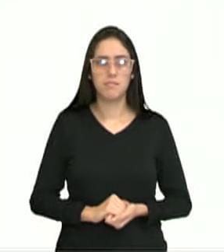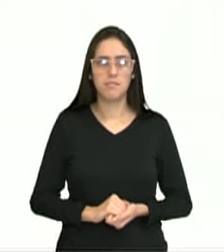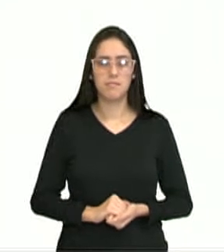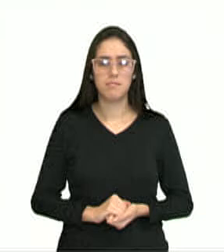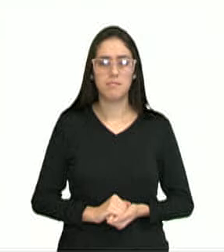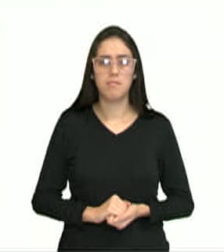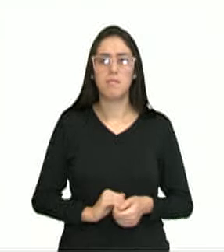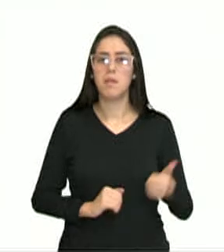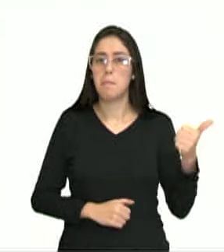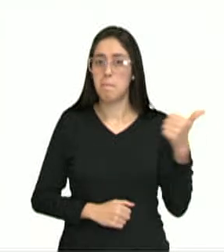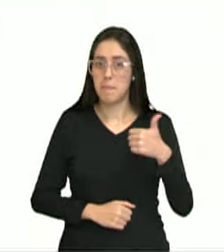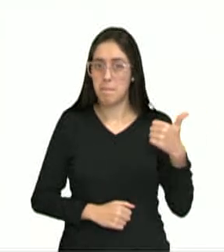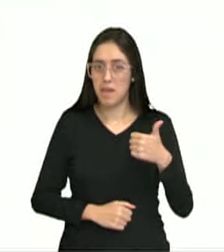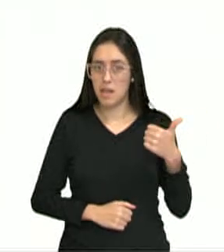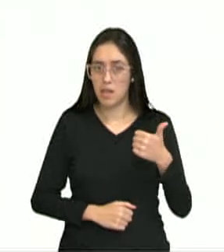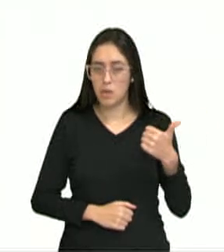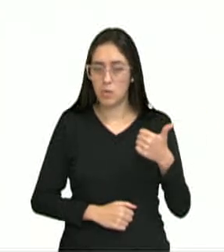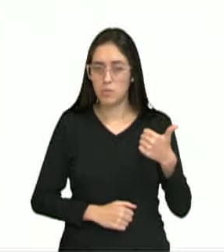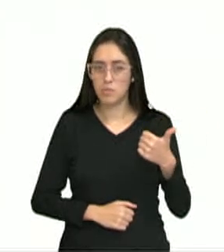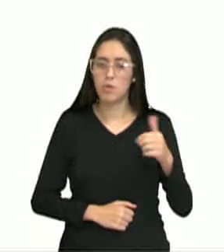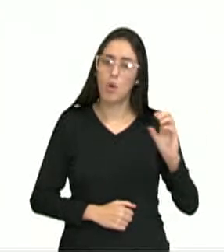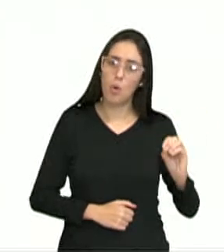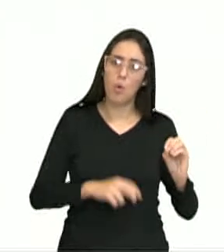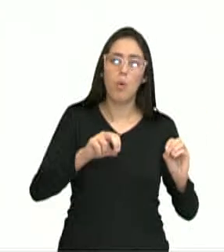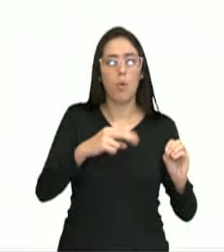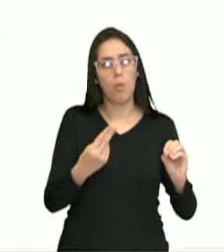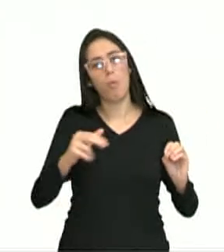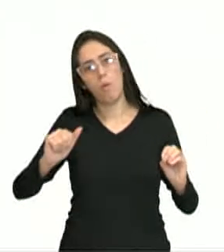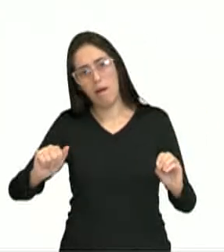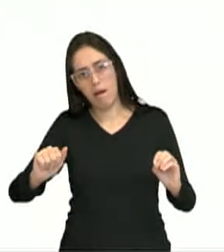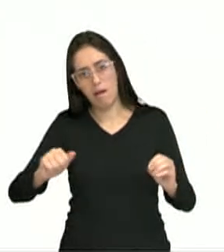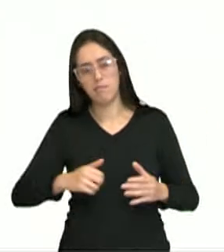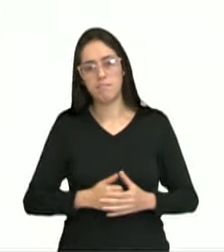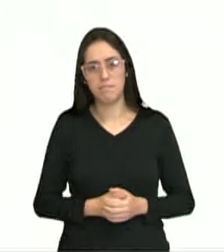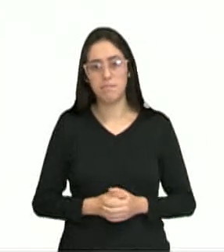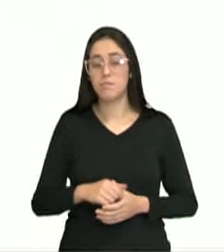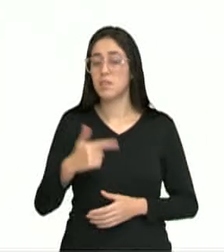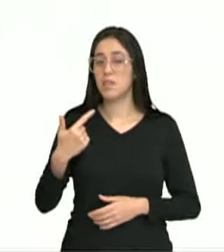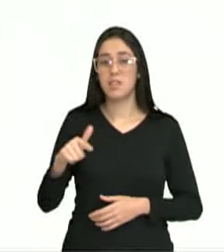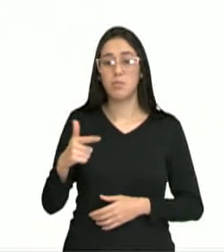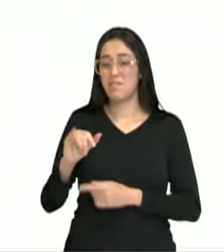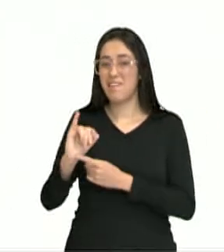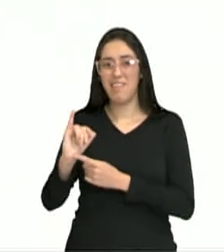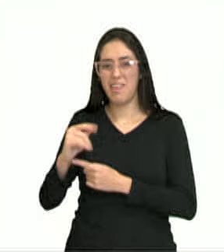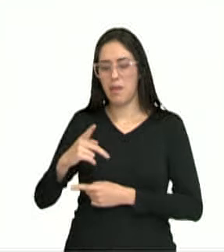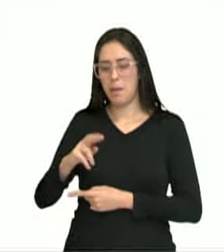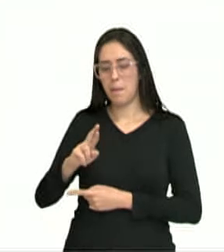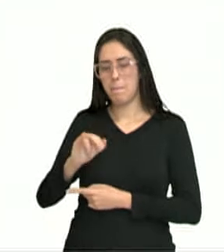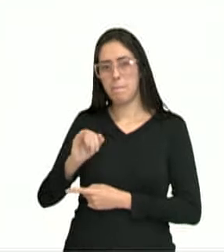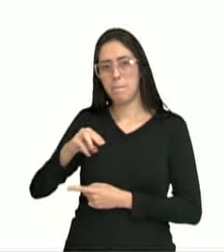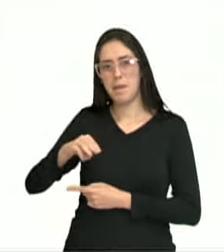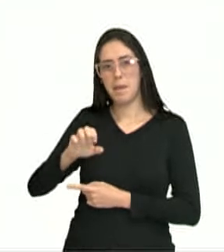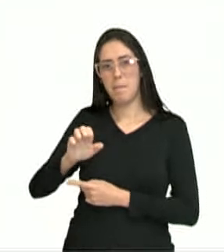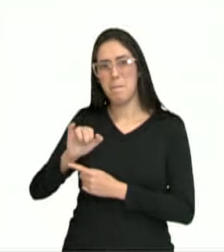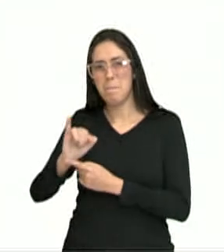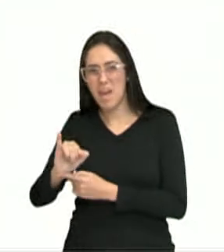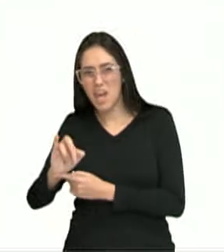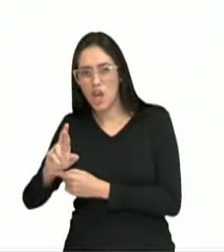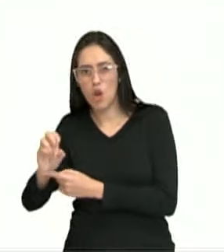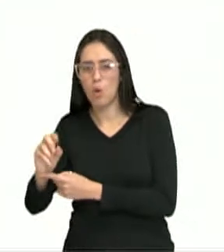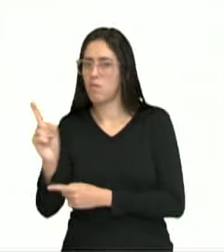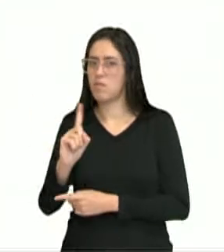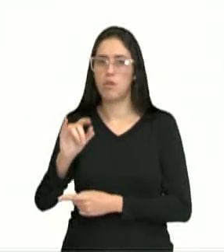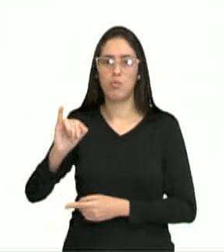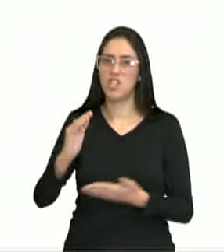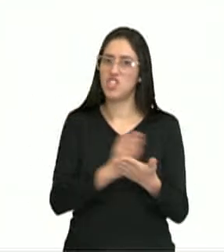primeiro ou primeira, atentem-se que não é primeiro, e sim primeiro, perdeu